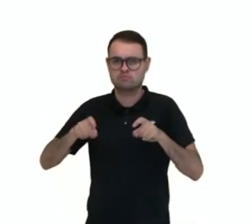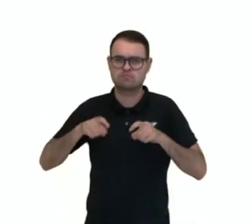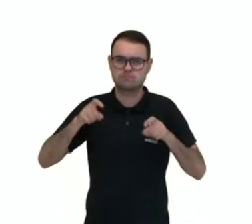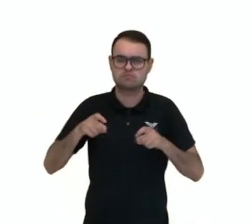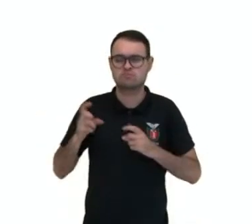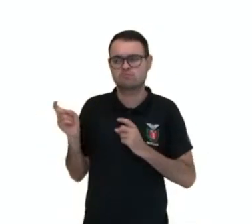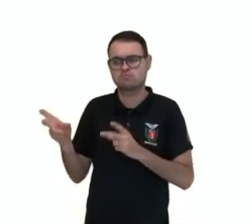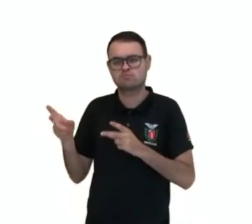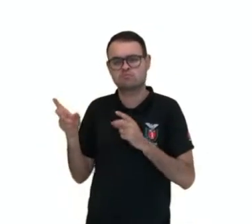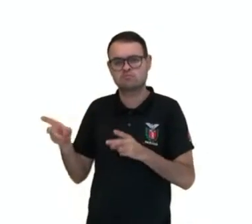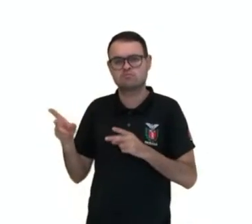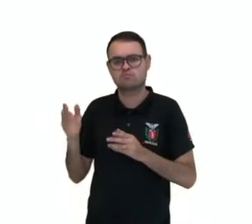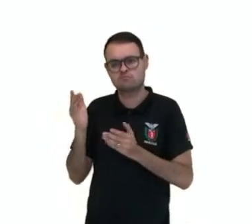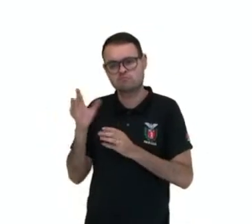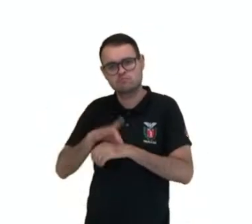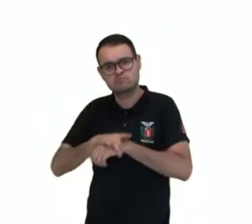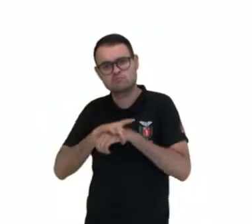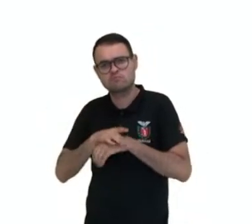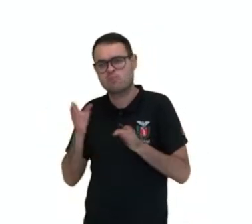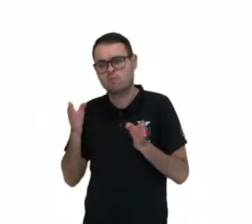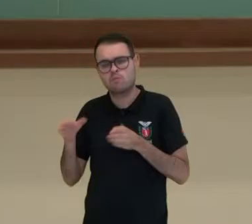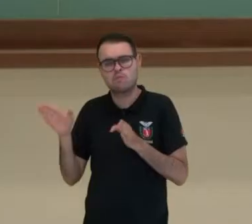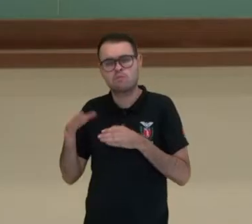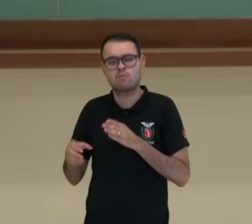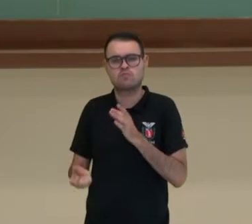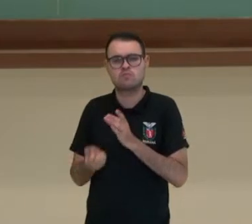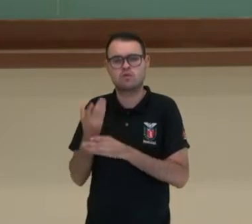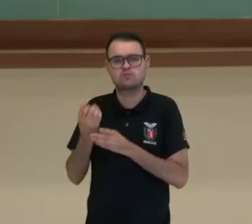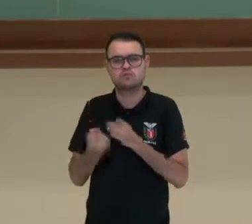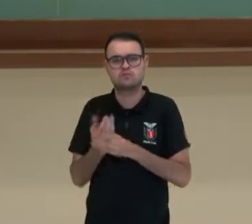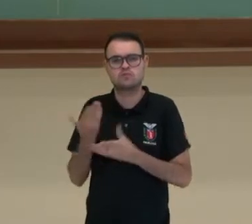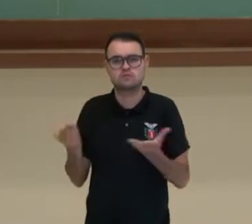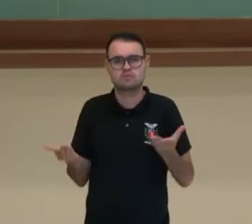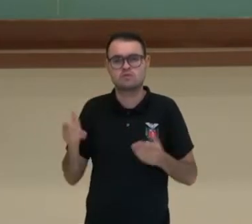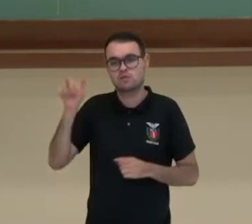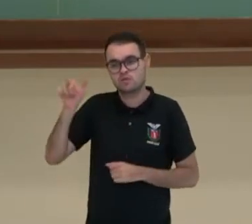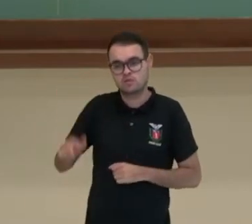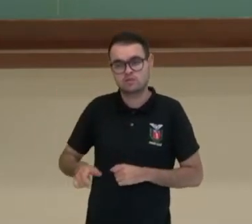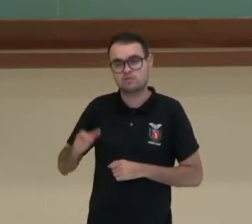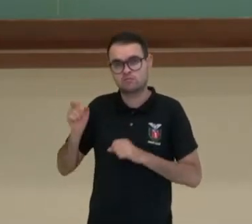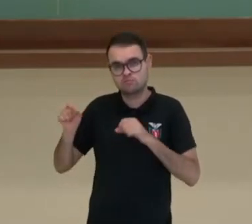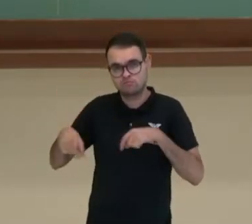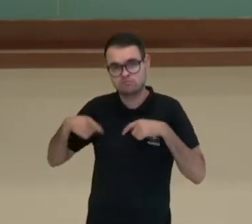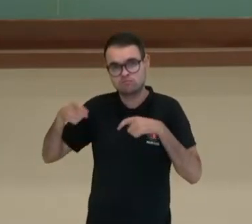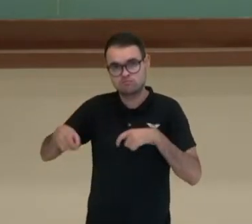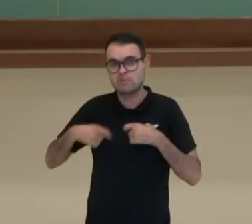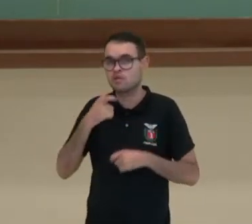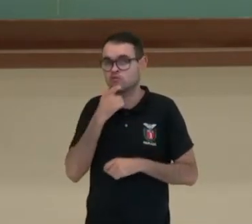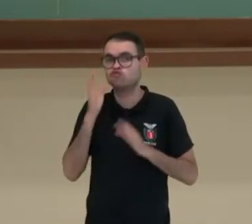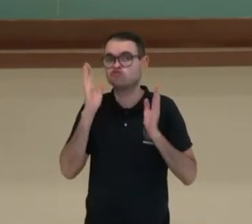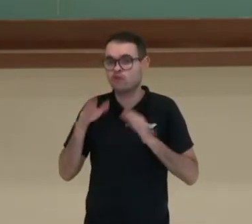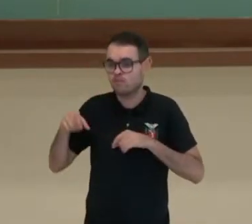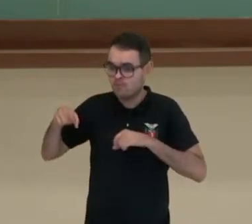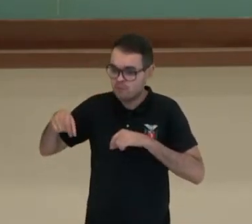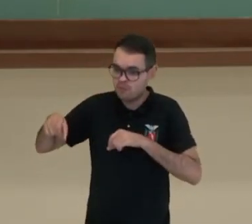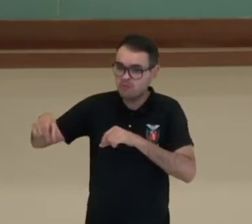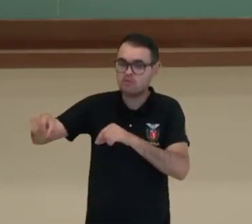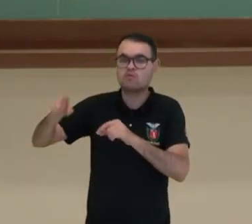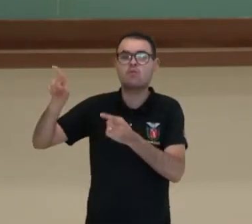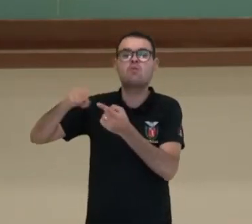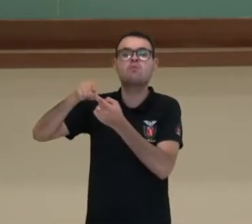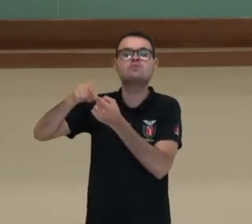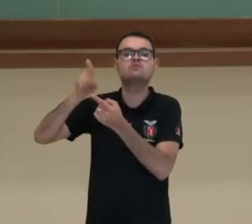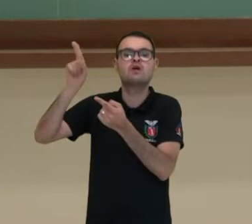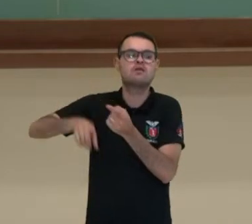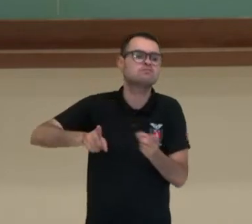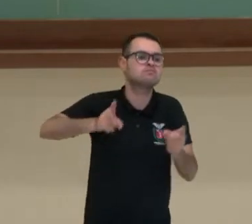procuravam garantir a produção. Isso é, justamente, o agricultor inglês, ele já plantava visando vender